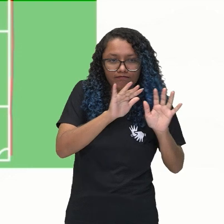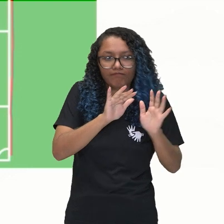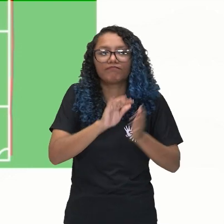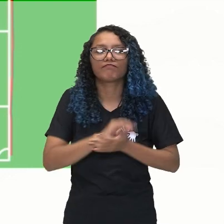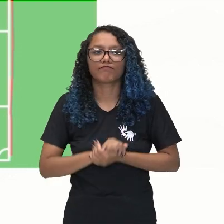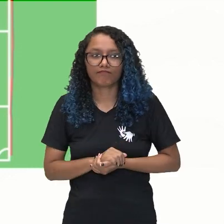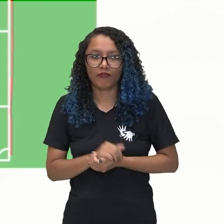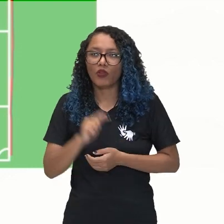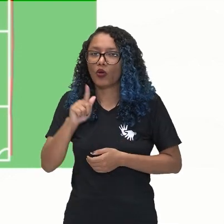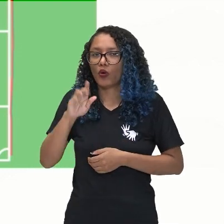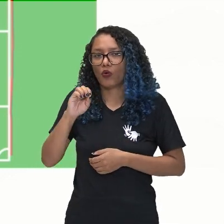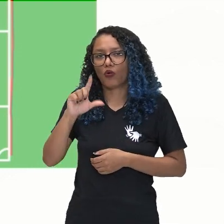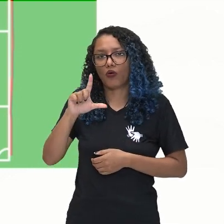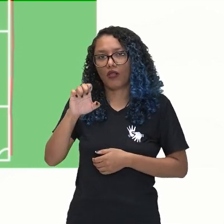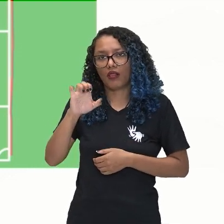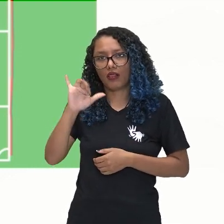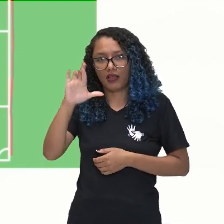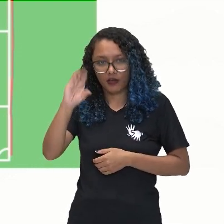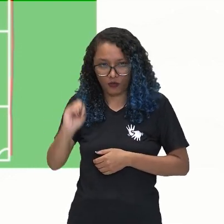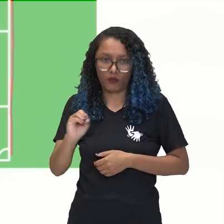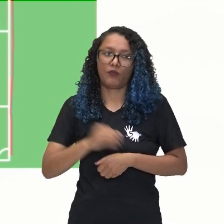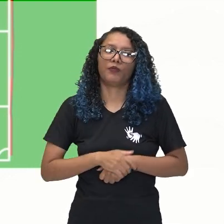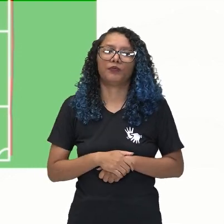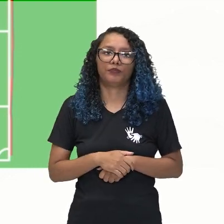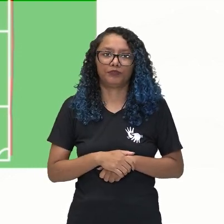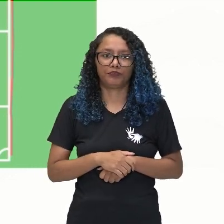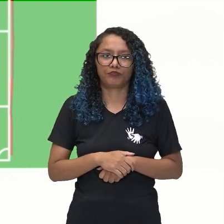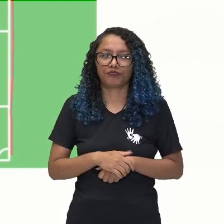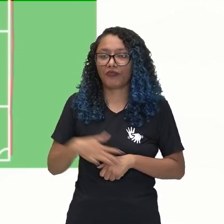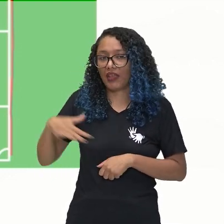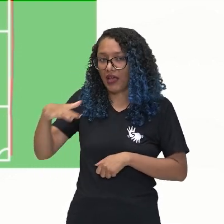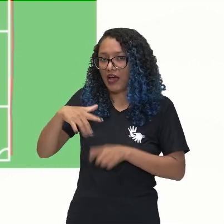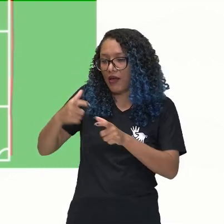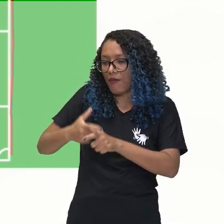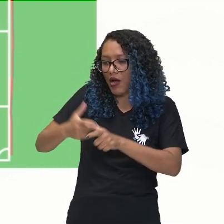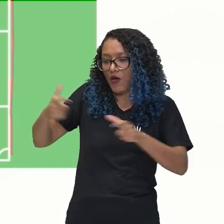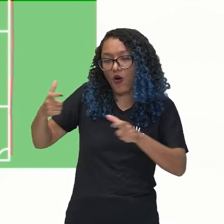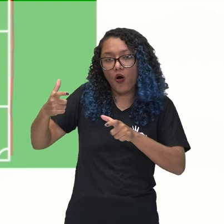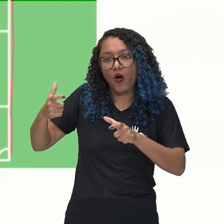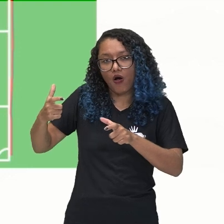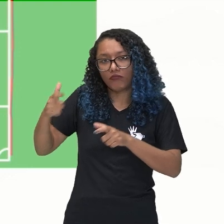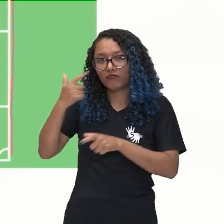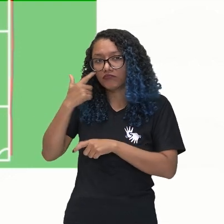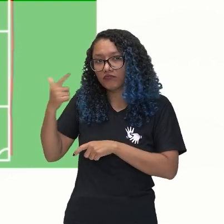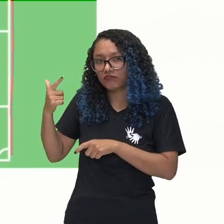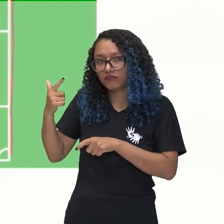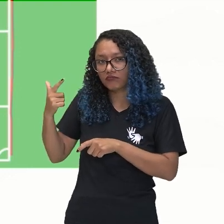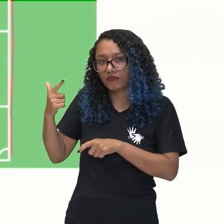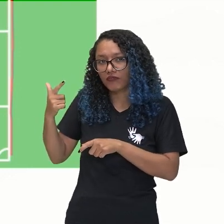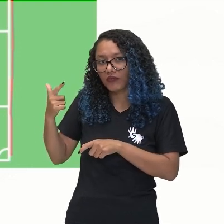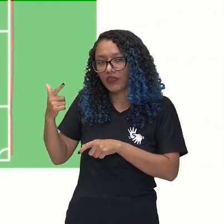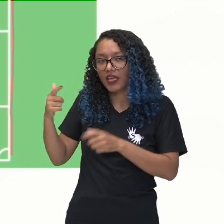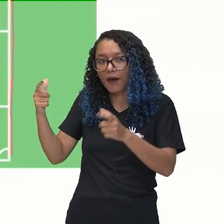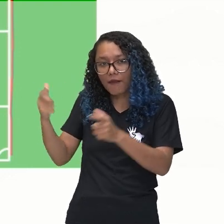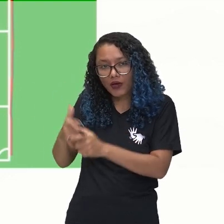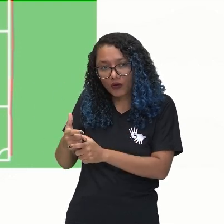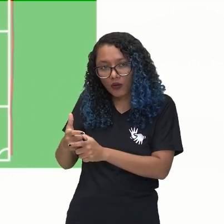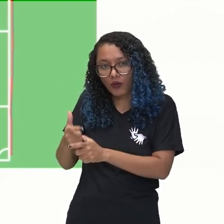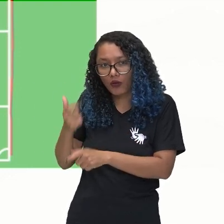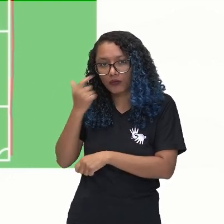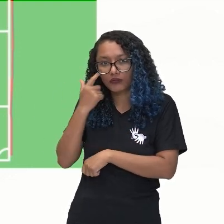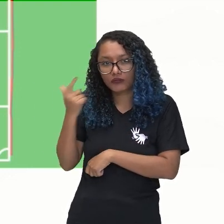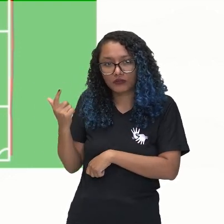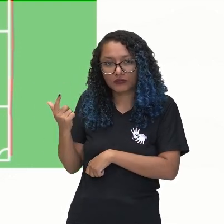temos aqui a grande e a pequena área, cada uma